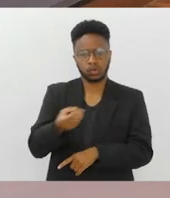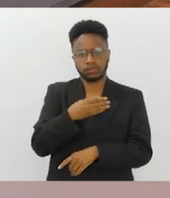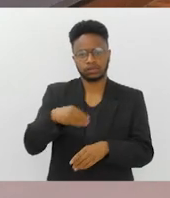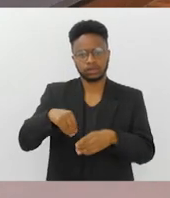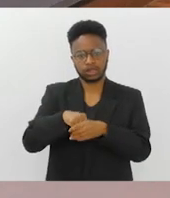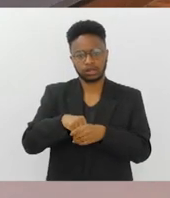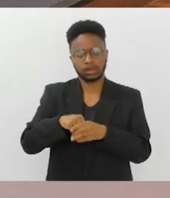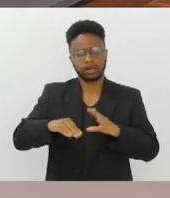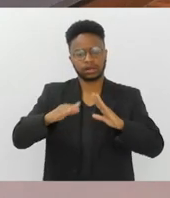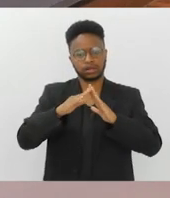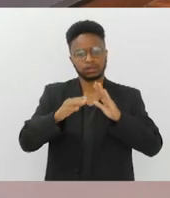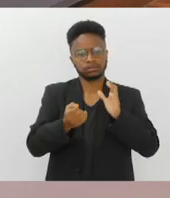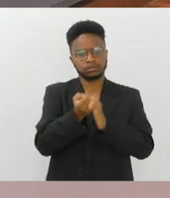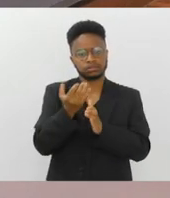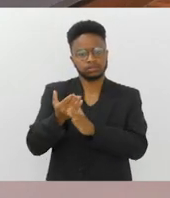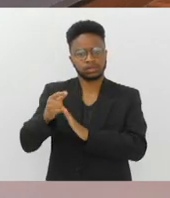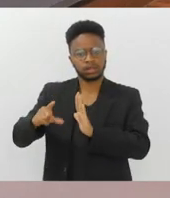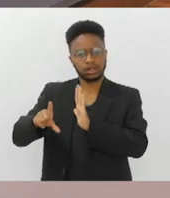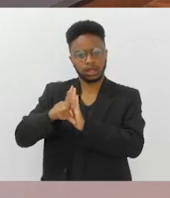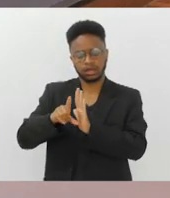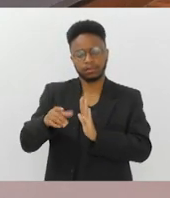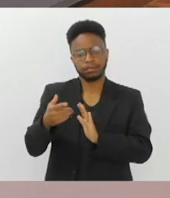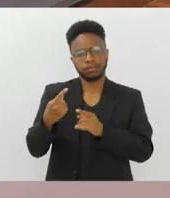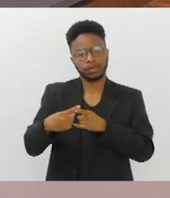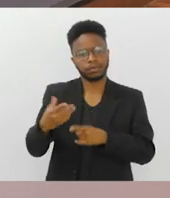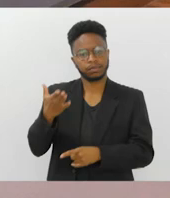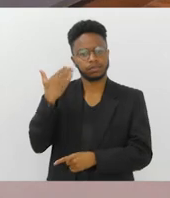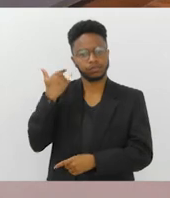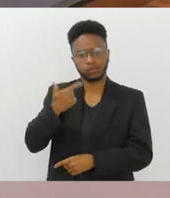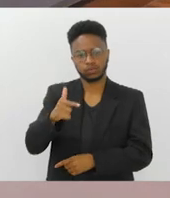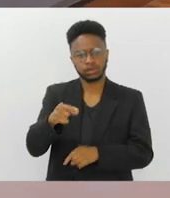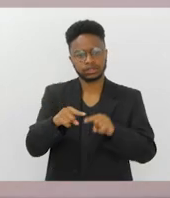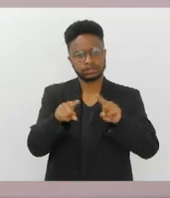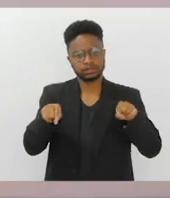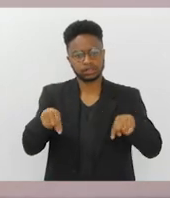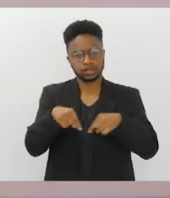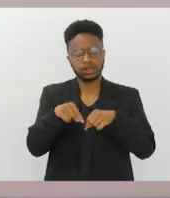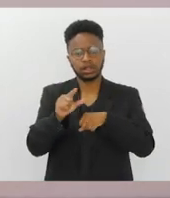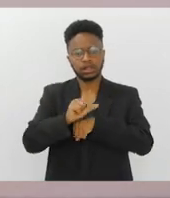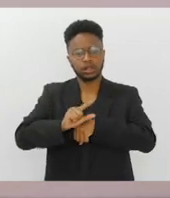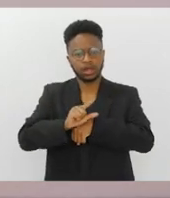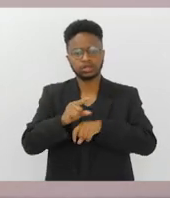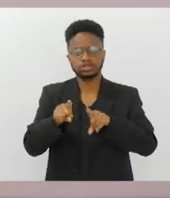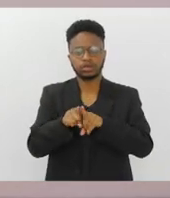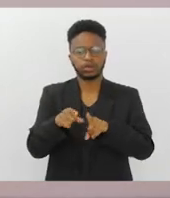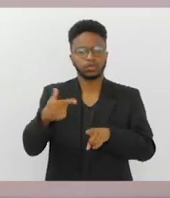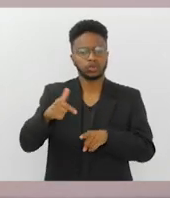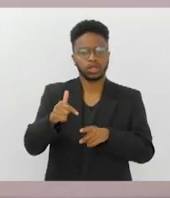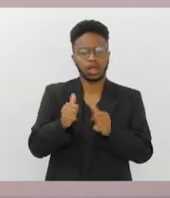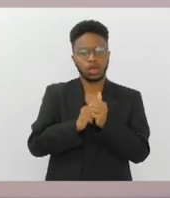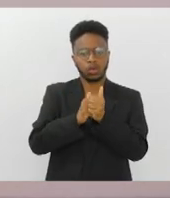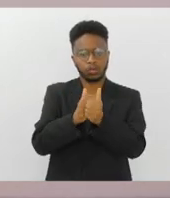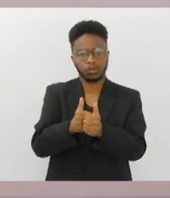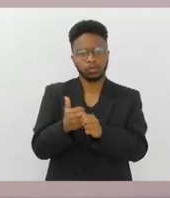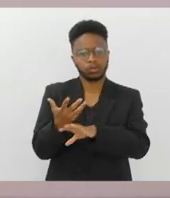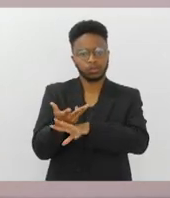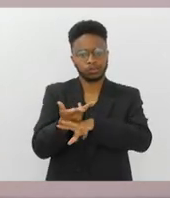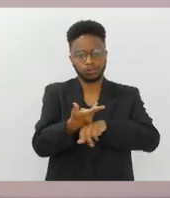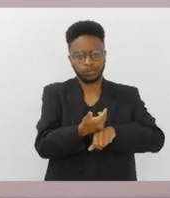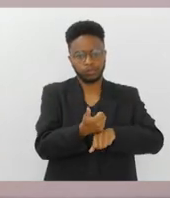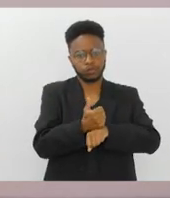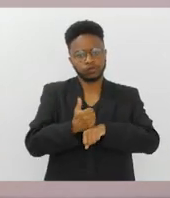Brasil. Não existia Sala Lilás de atendimento, acompanhamento multiprofissional às mulheres vítimas de violência,